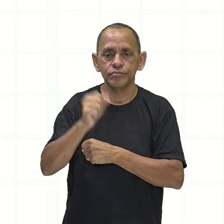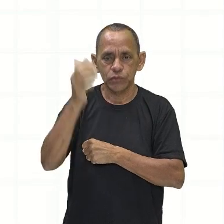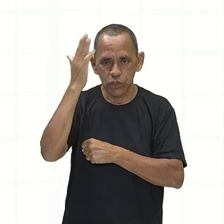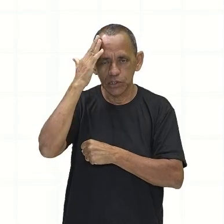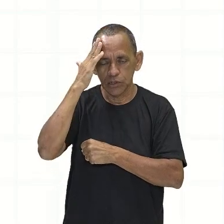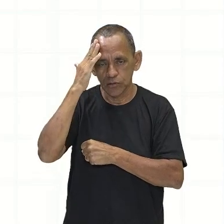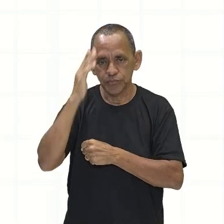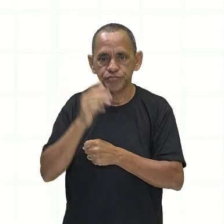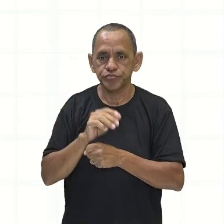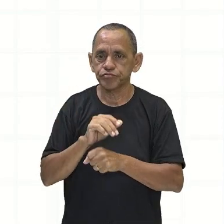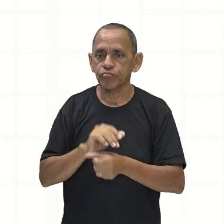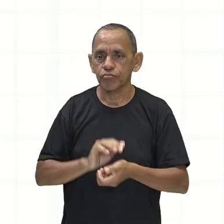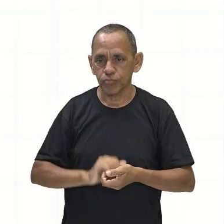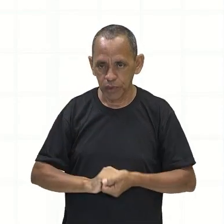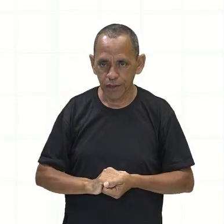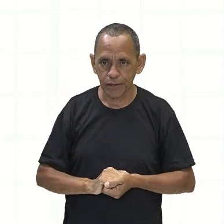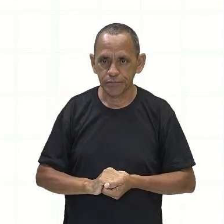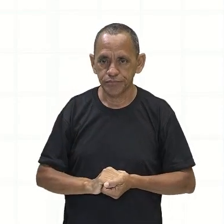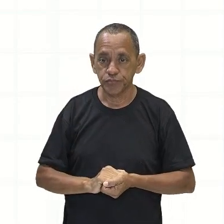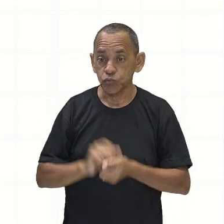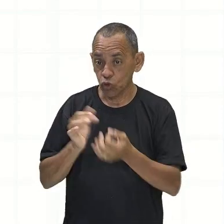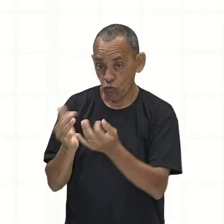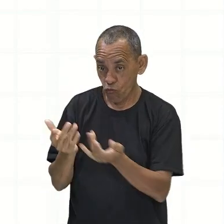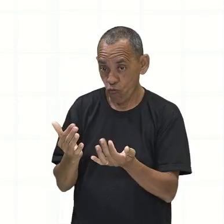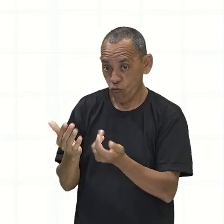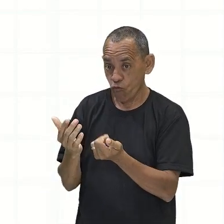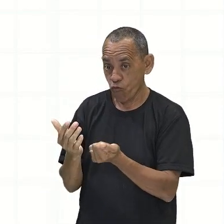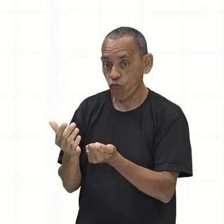né? Pois o fogo estava em poder dos